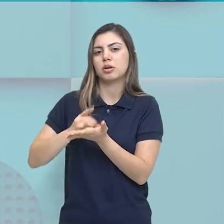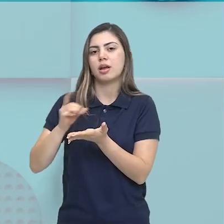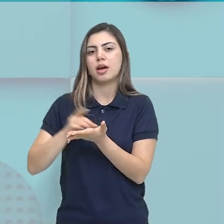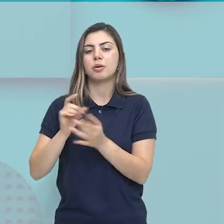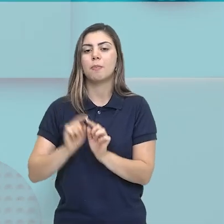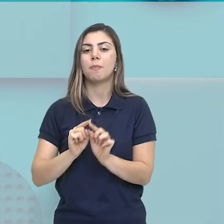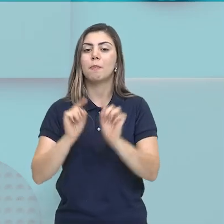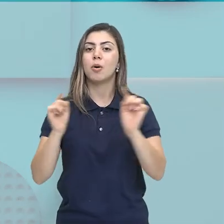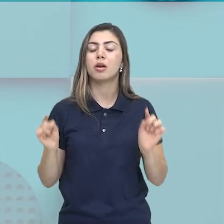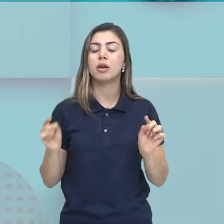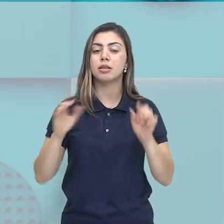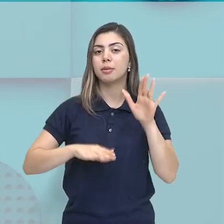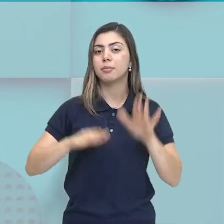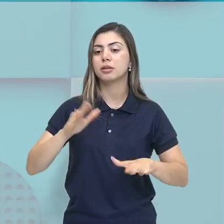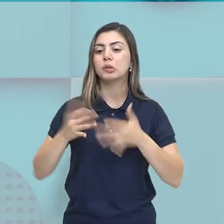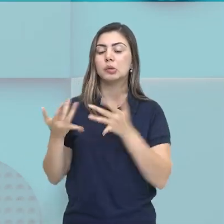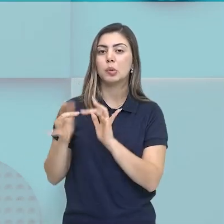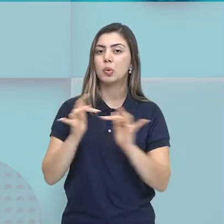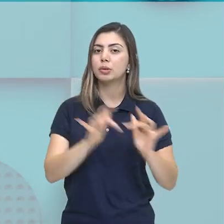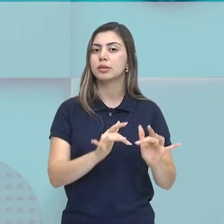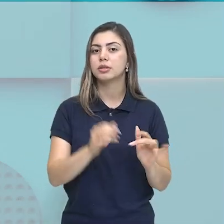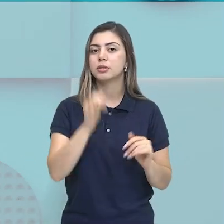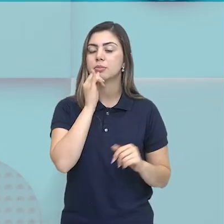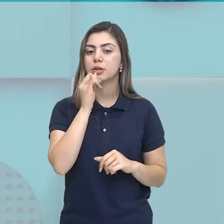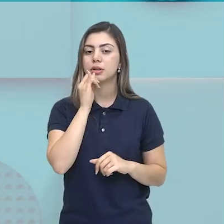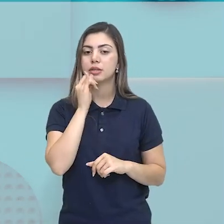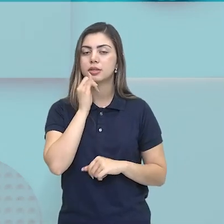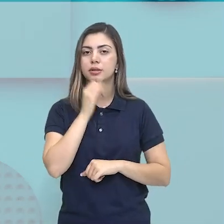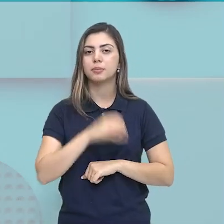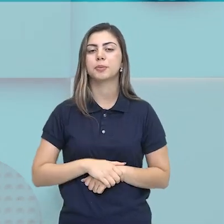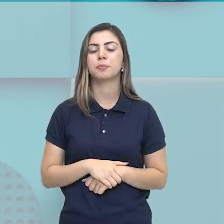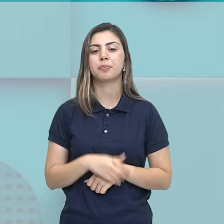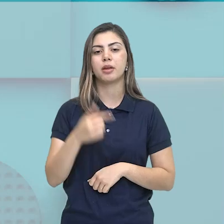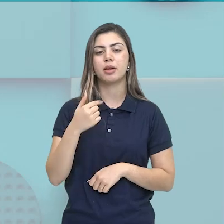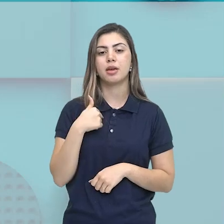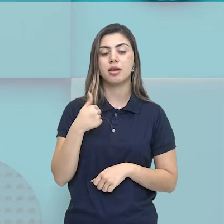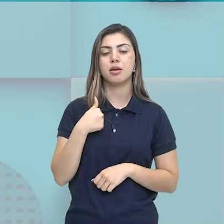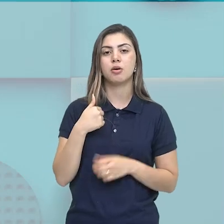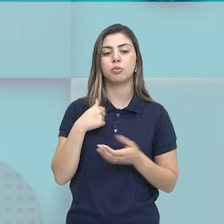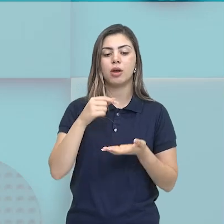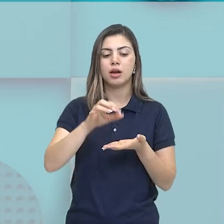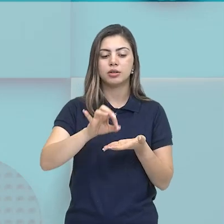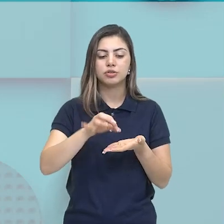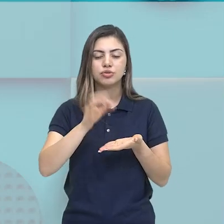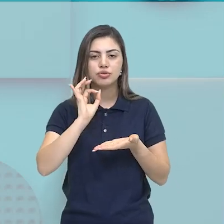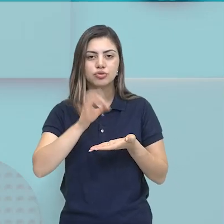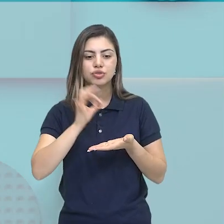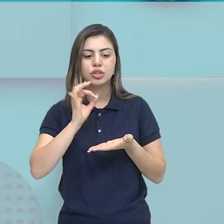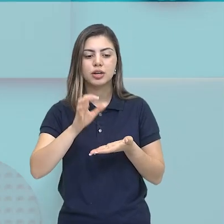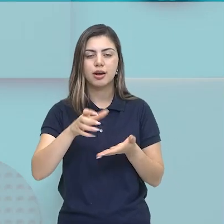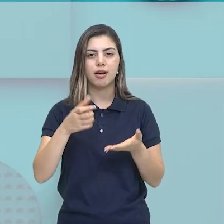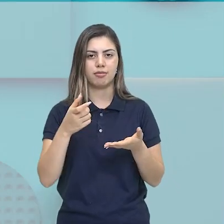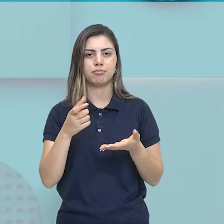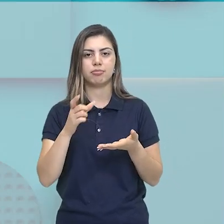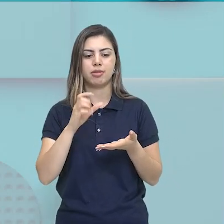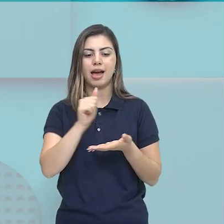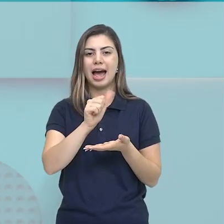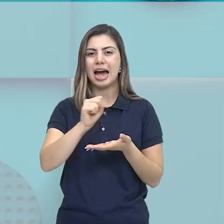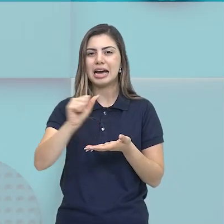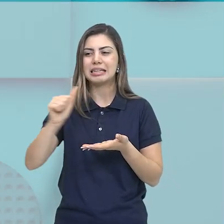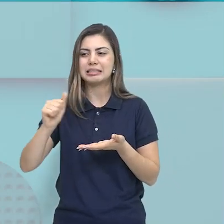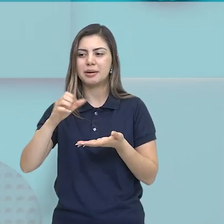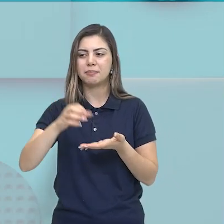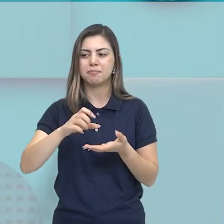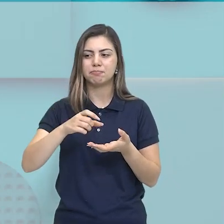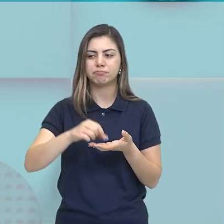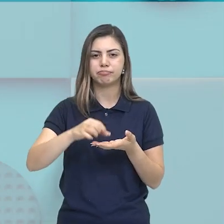lá dentro de um contexto, quando eu falo, olha, eu peguei na asa da xícara e quase me